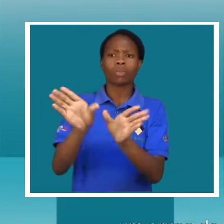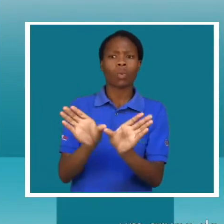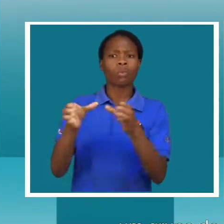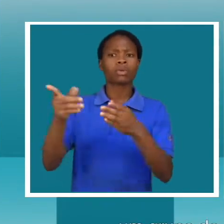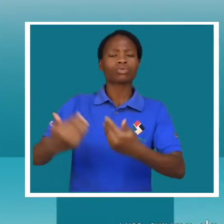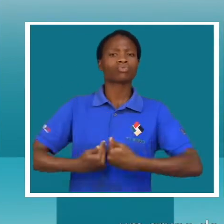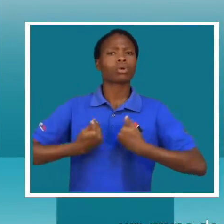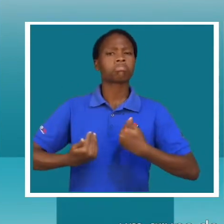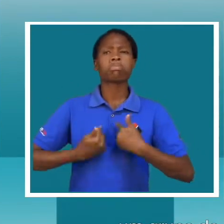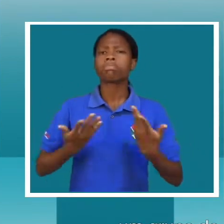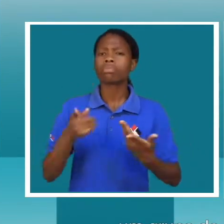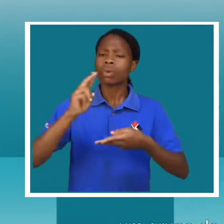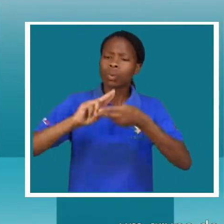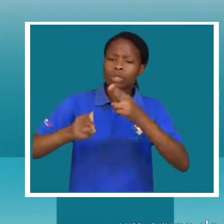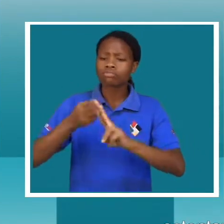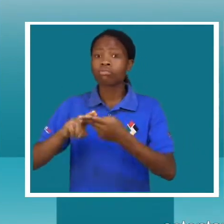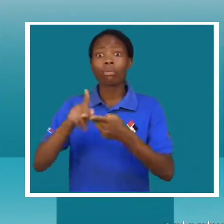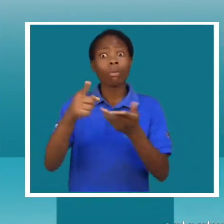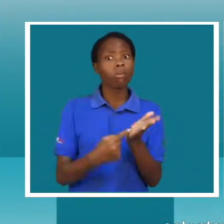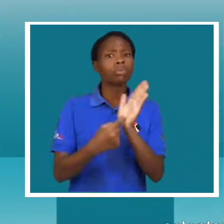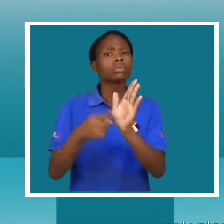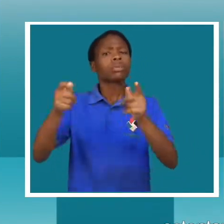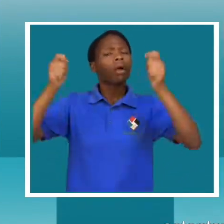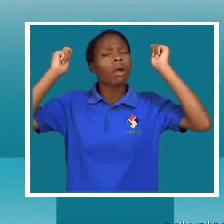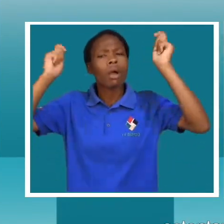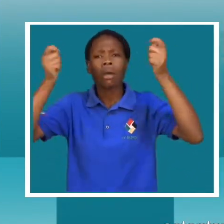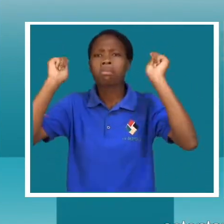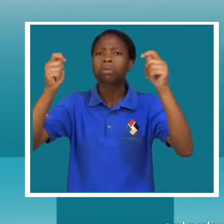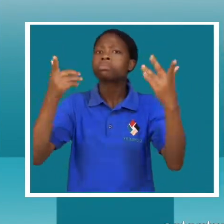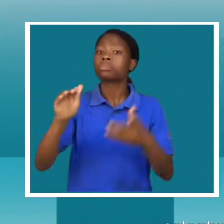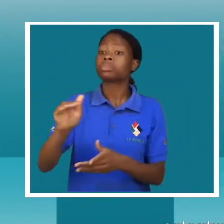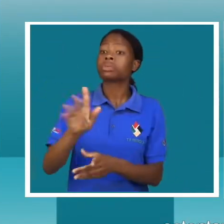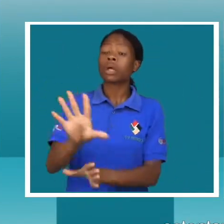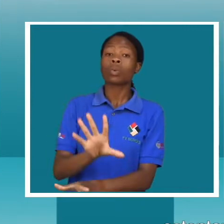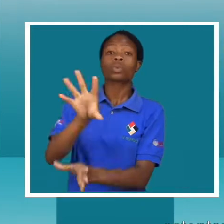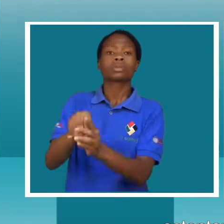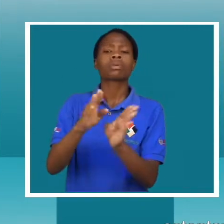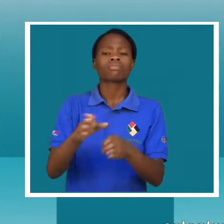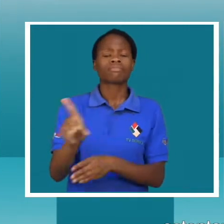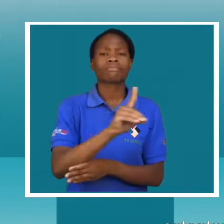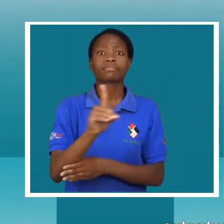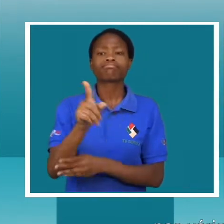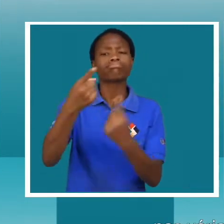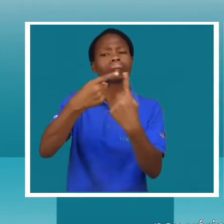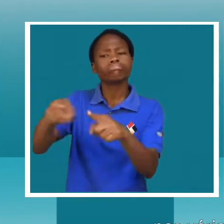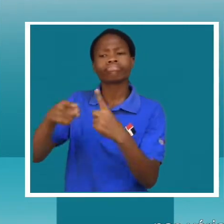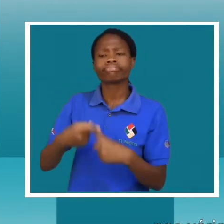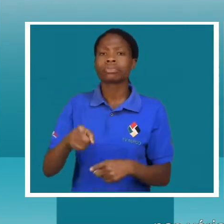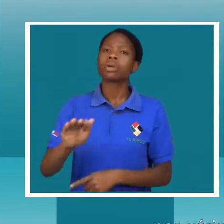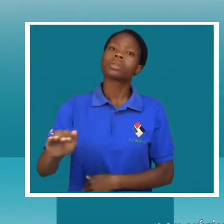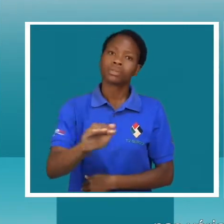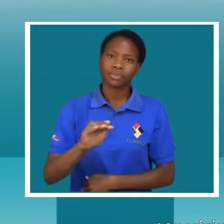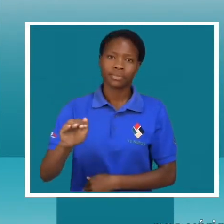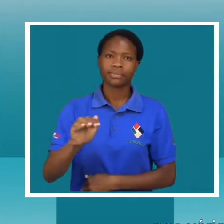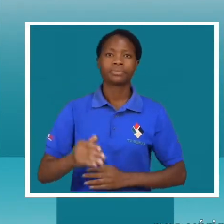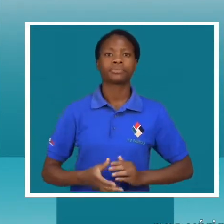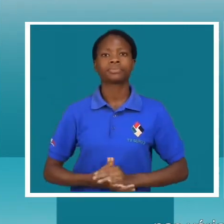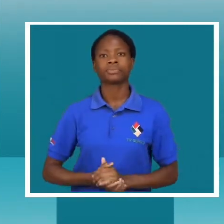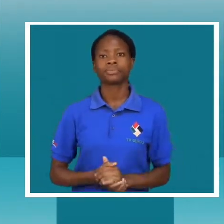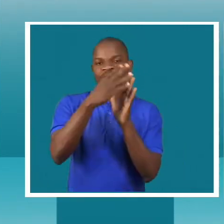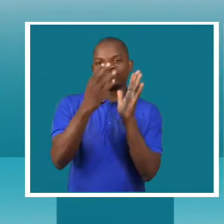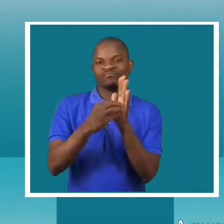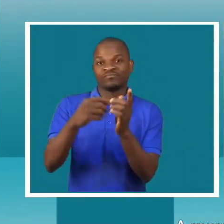grupo de jovens reuniu-se e marchou, ostentando dísticos de apelo à inclusão da pessoa com deficiência nas várias esferas da